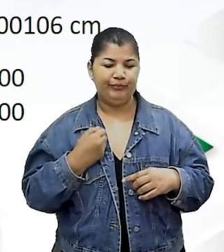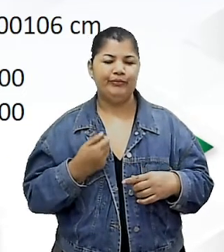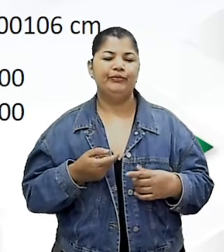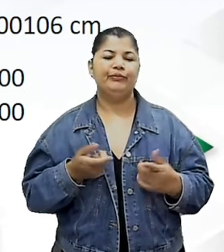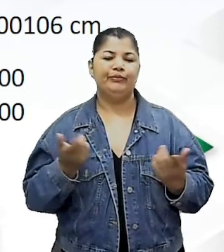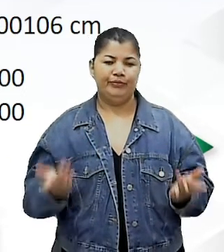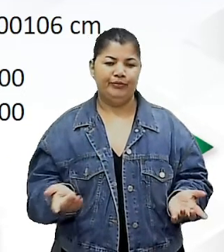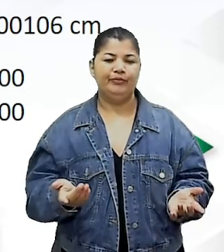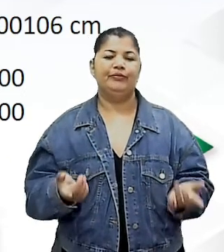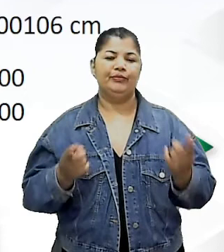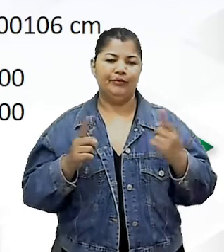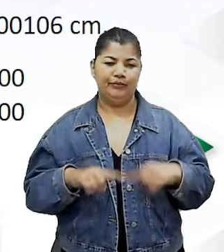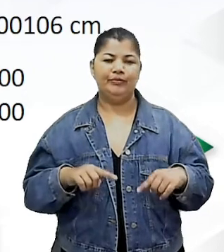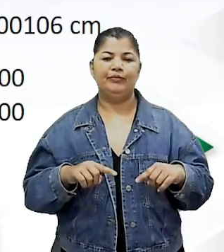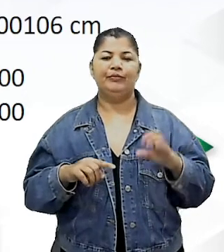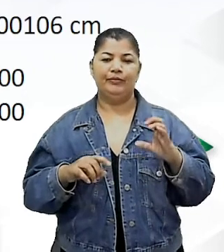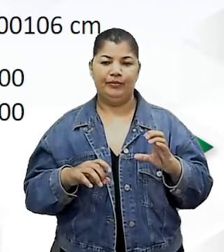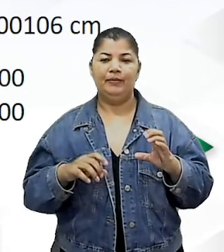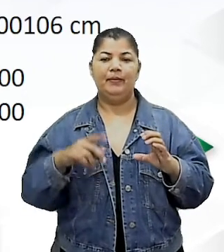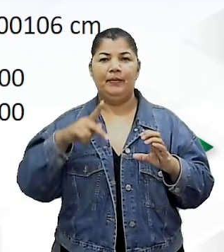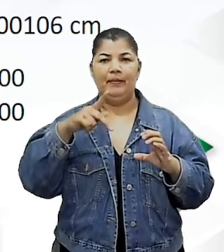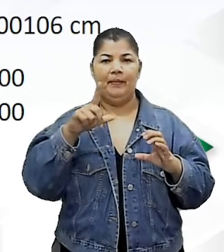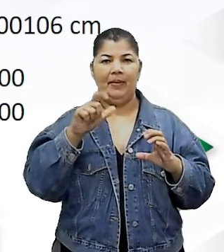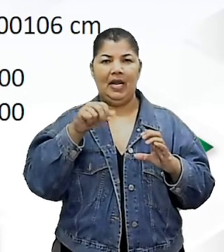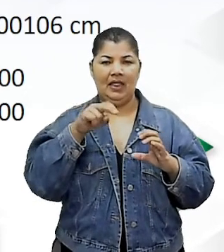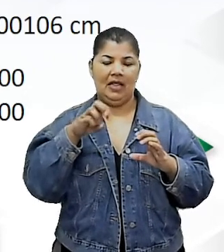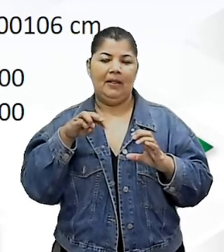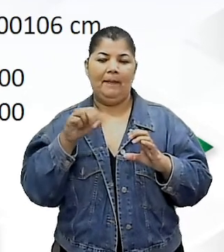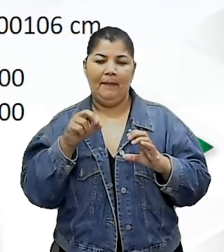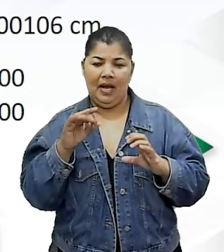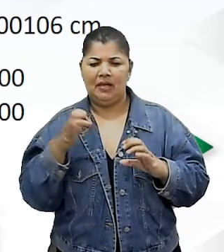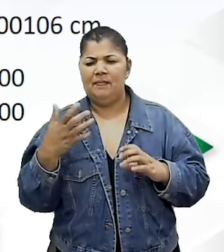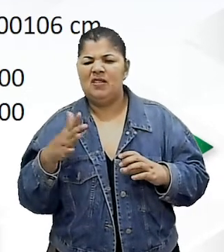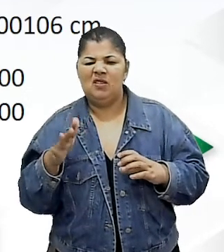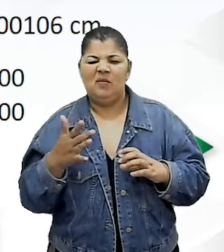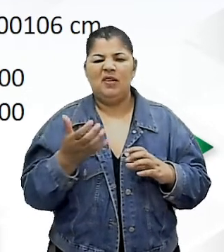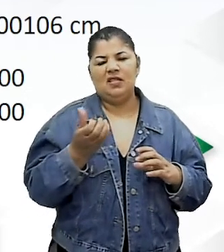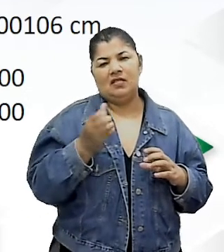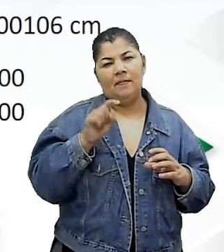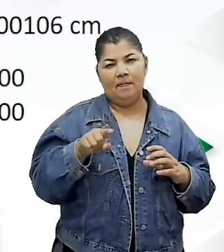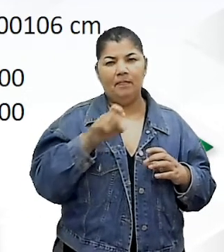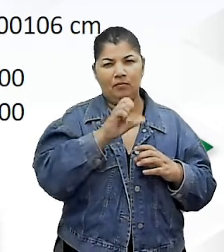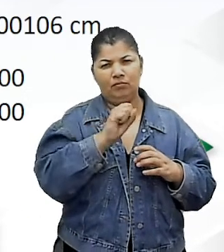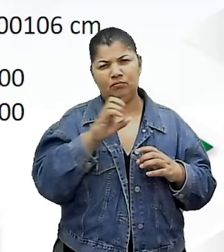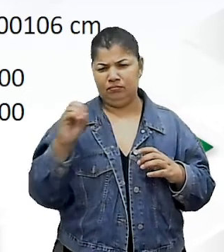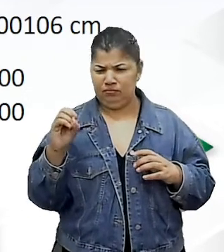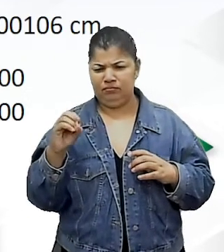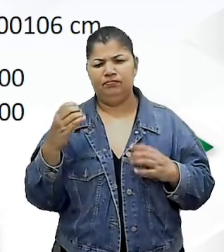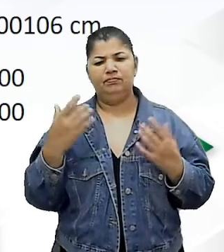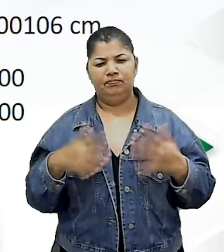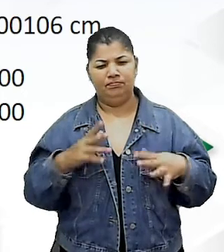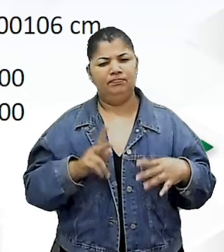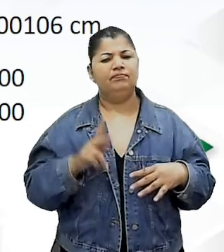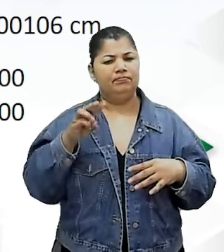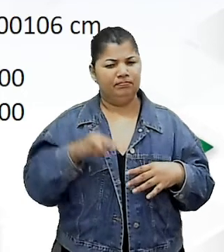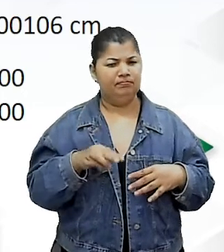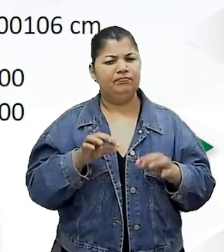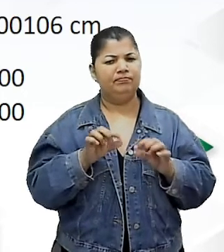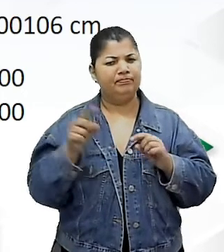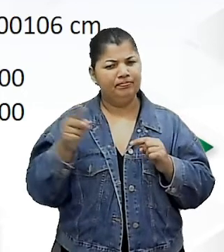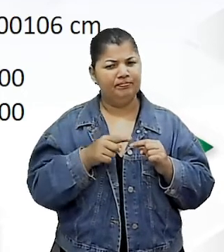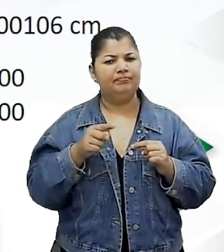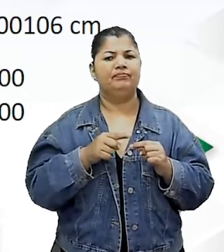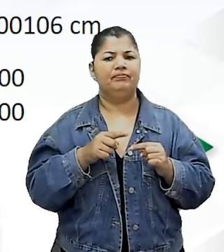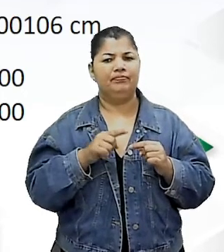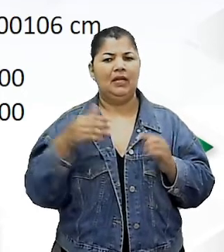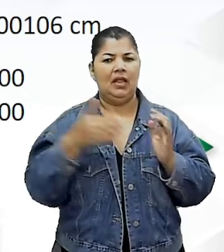O diâmetro do planeta Marte mede cerca de 6.800 quilômetros e a distância mínima de Marte